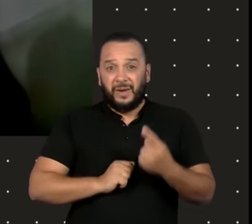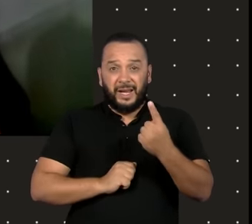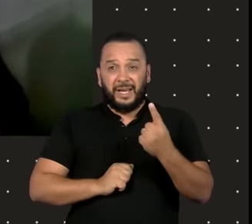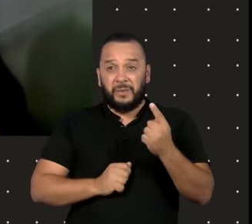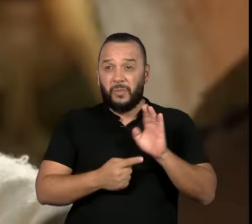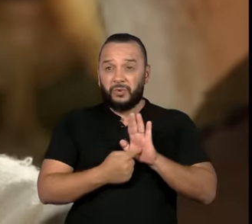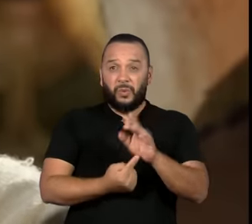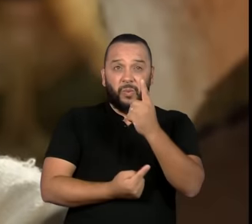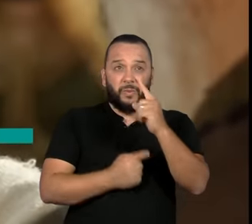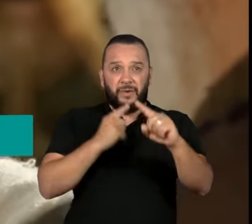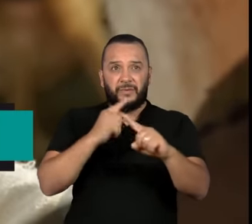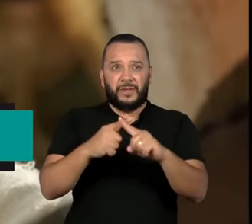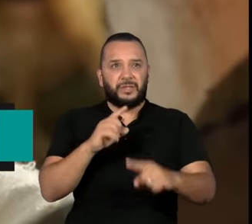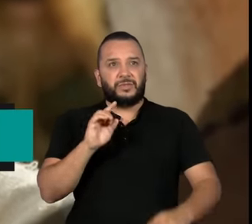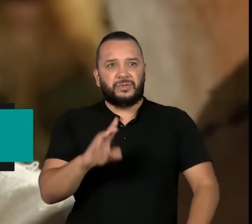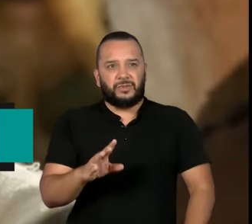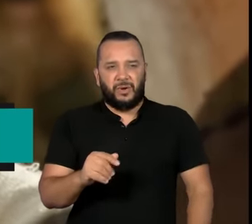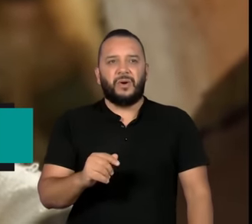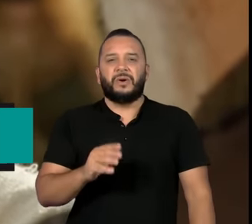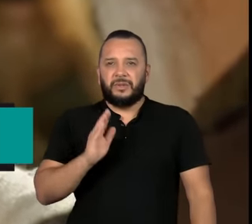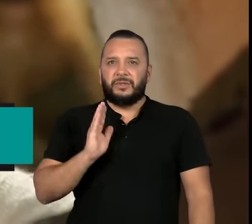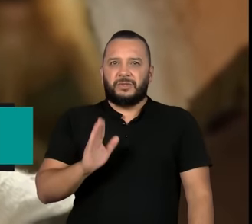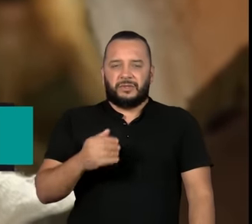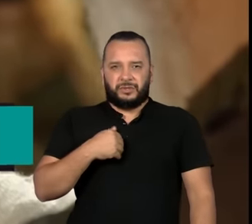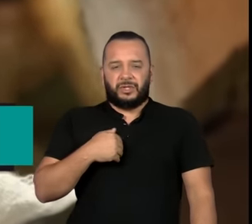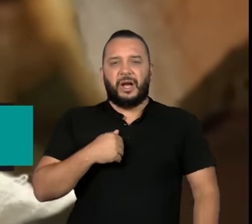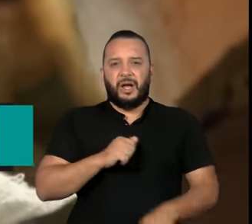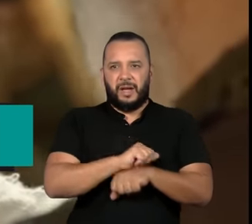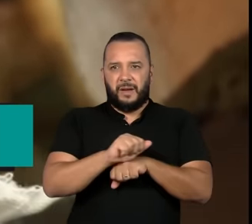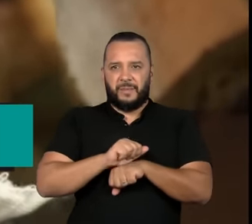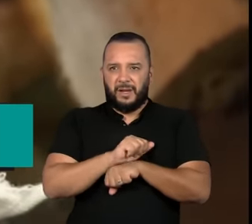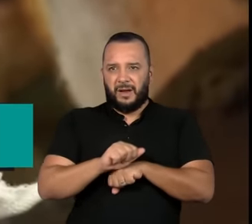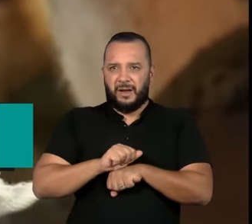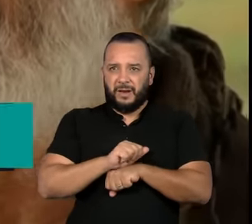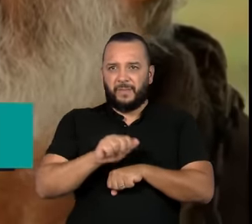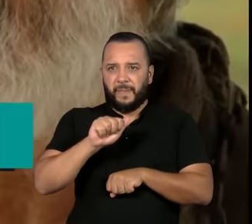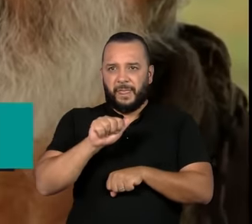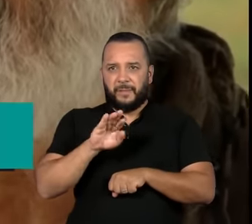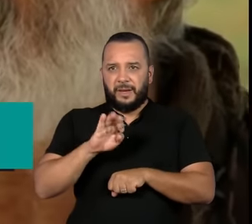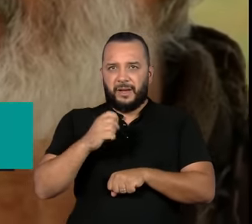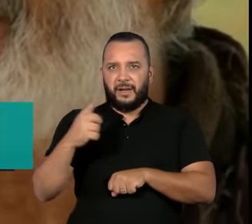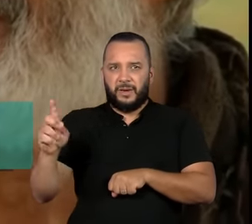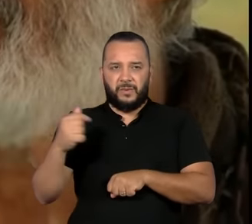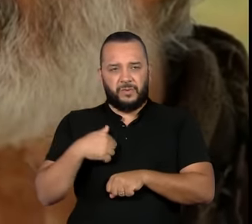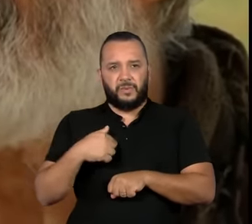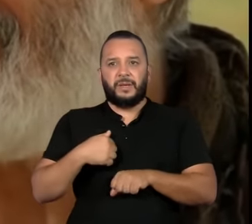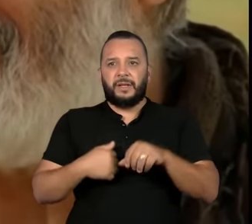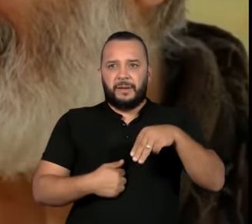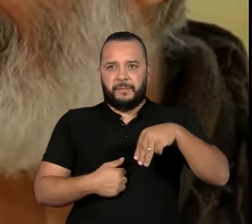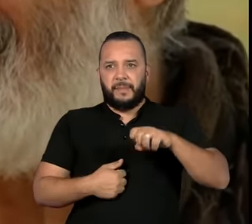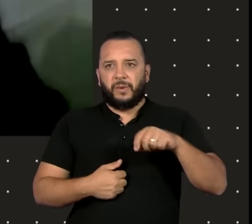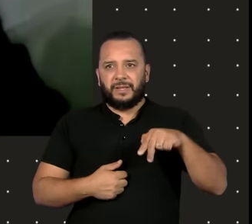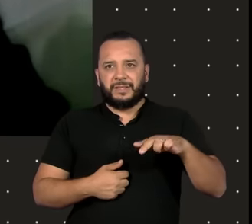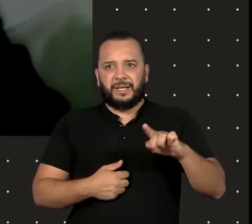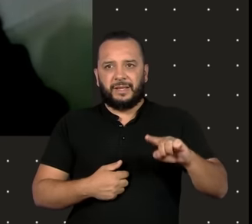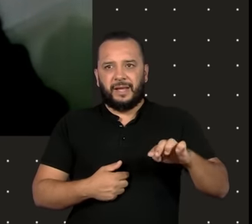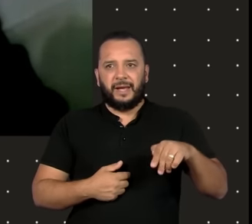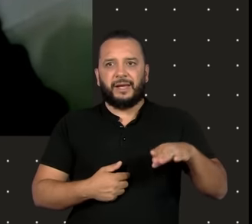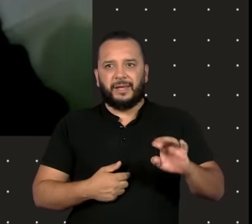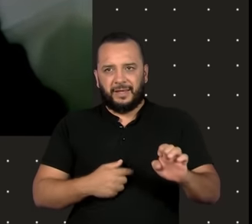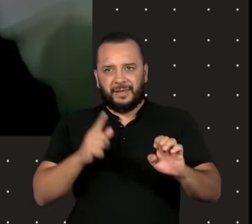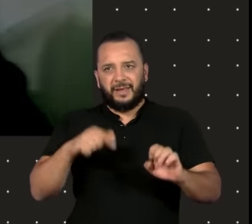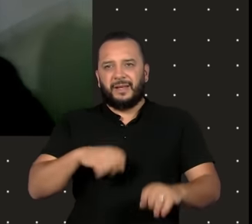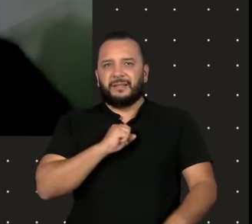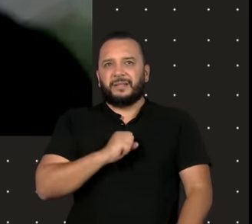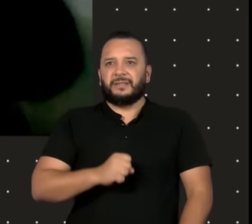só, que é quando Abrão está caminhando pela estrada e Melquisedeque, que é um nobre